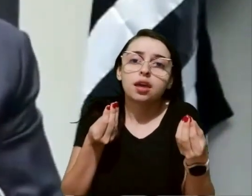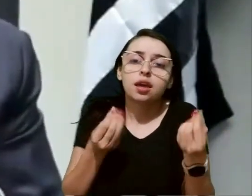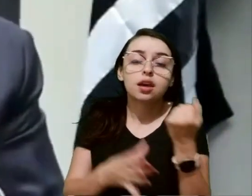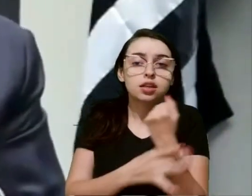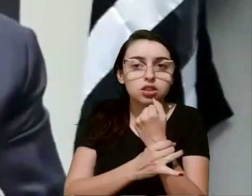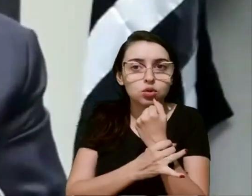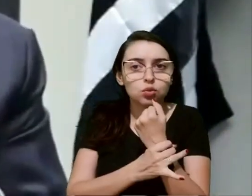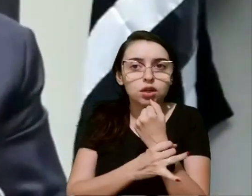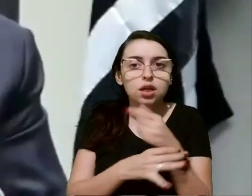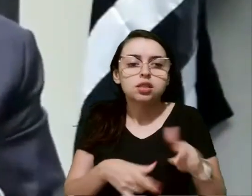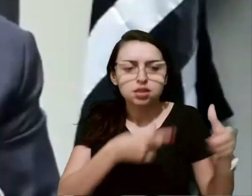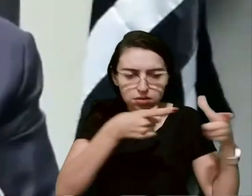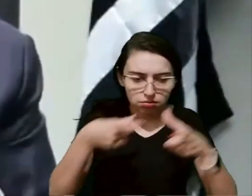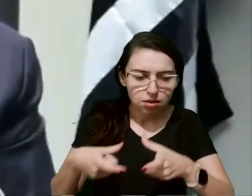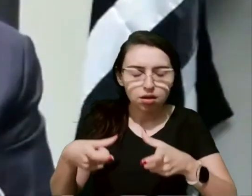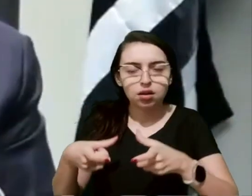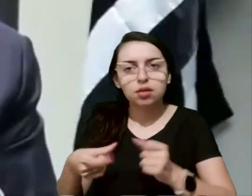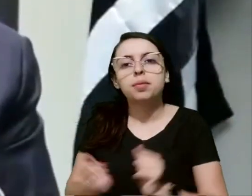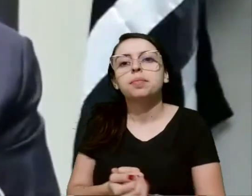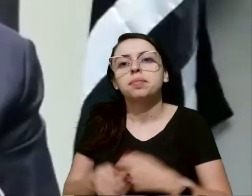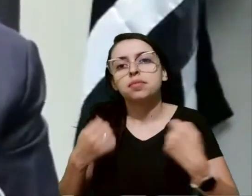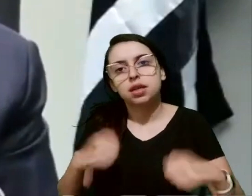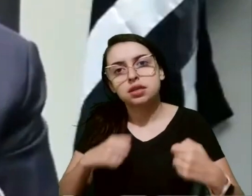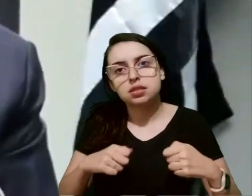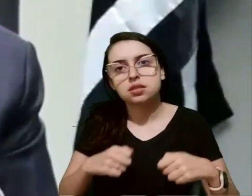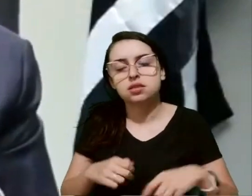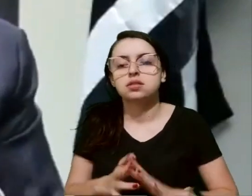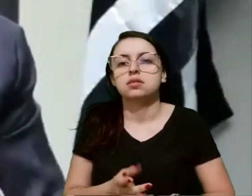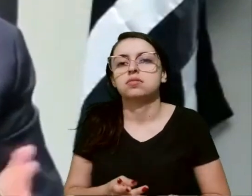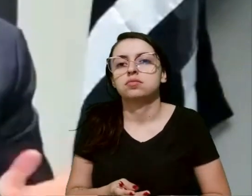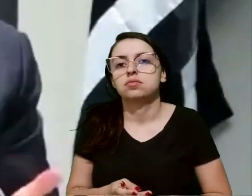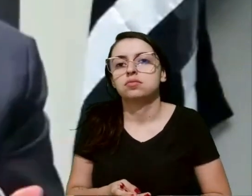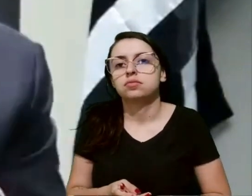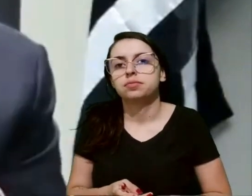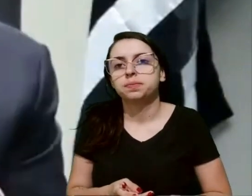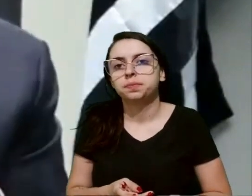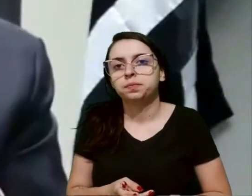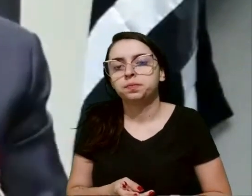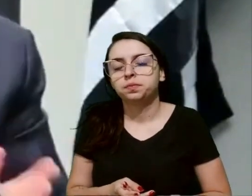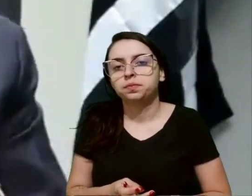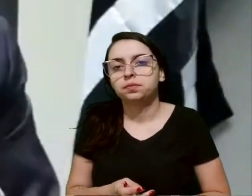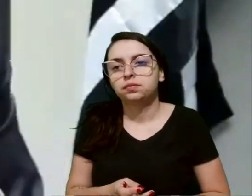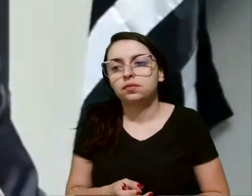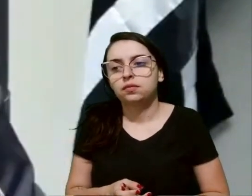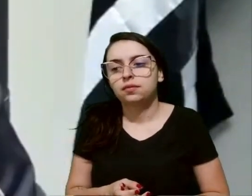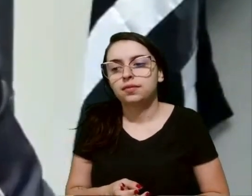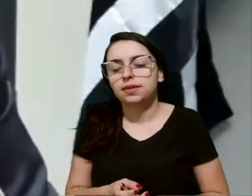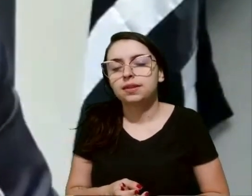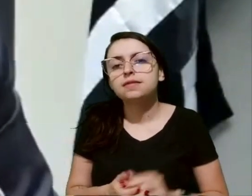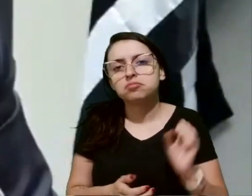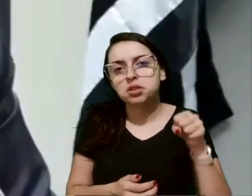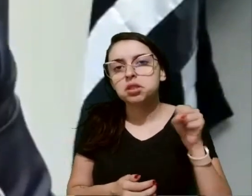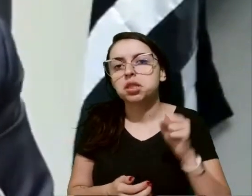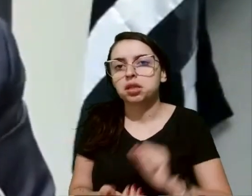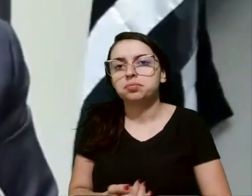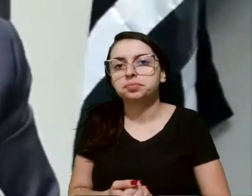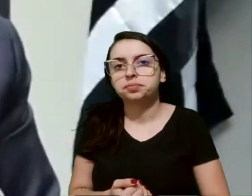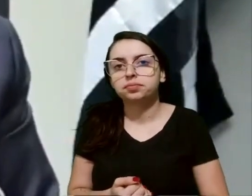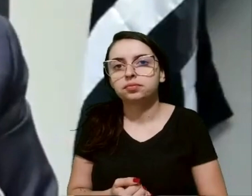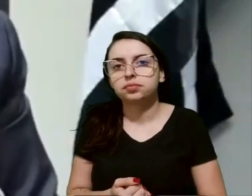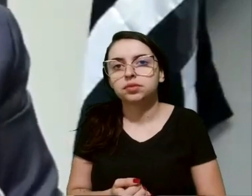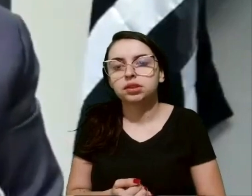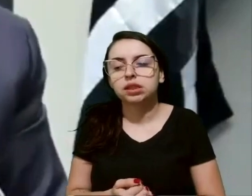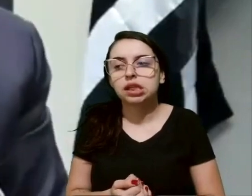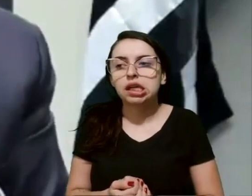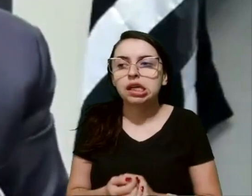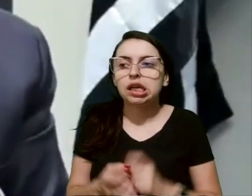algo presente, a gente tem que vamos ter que a conviver com ela? Sim. Em princípio, a primeira parte da resposta é sim.